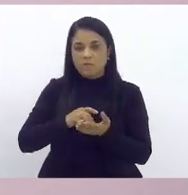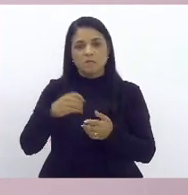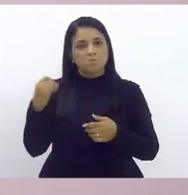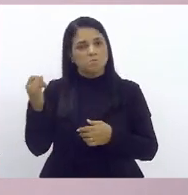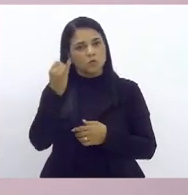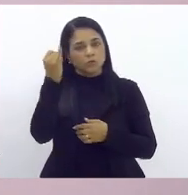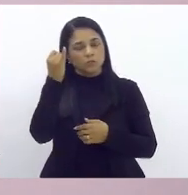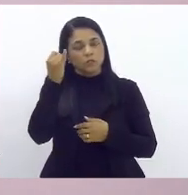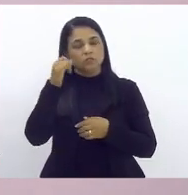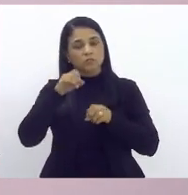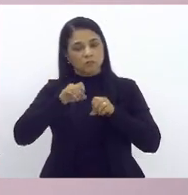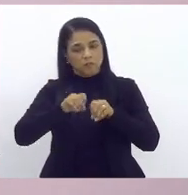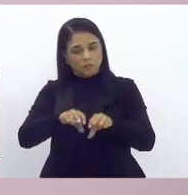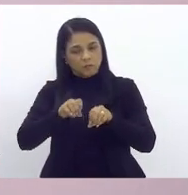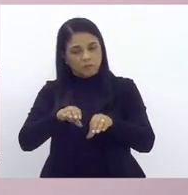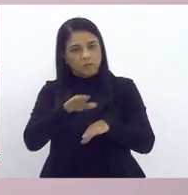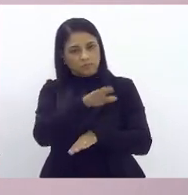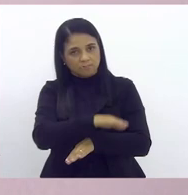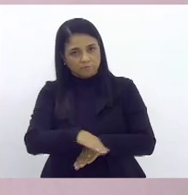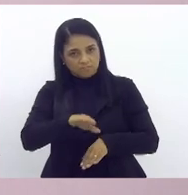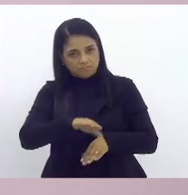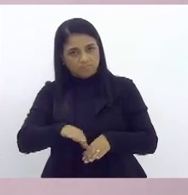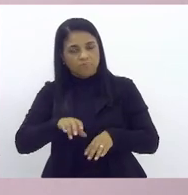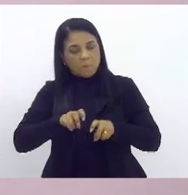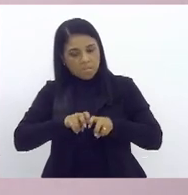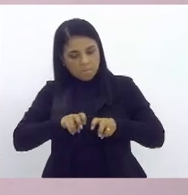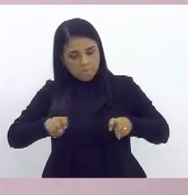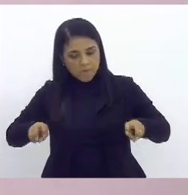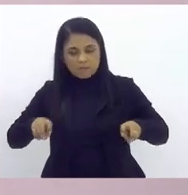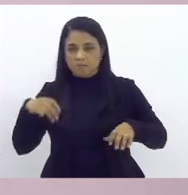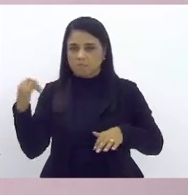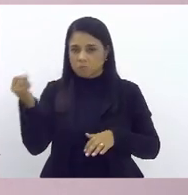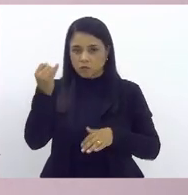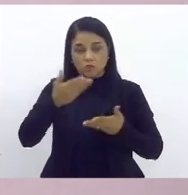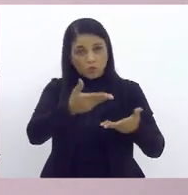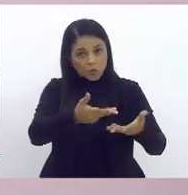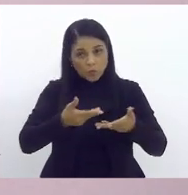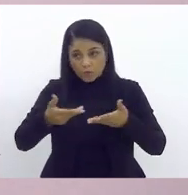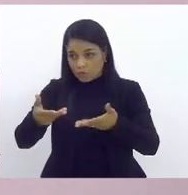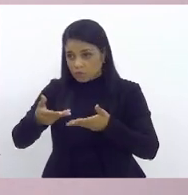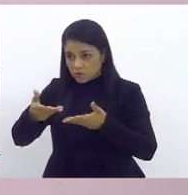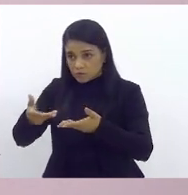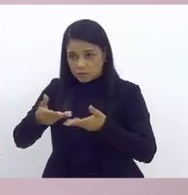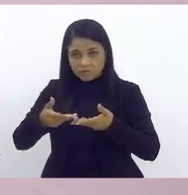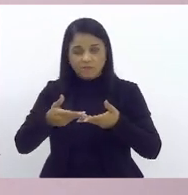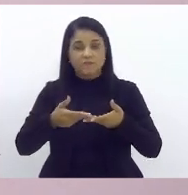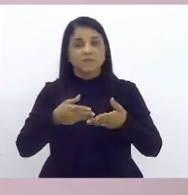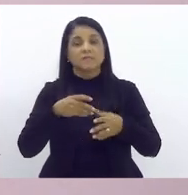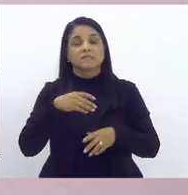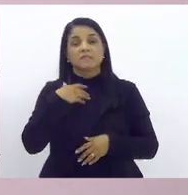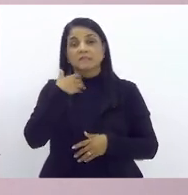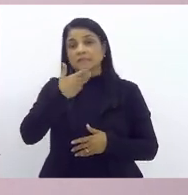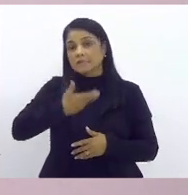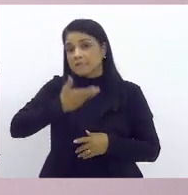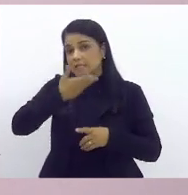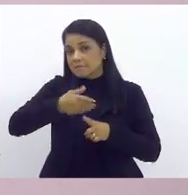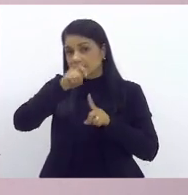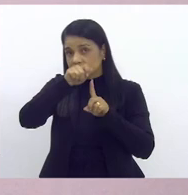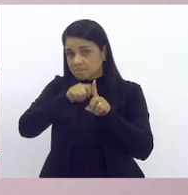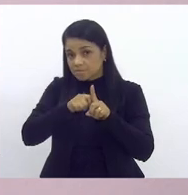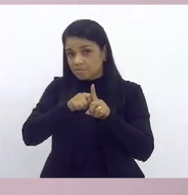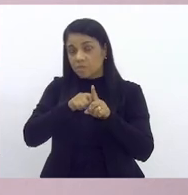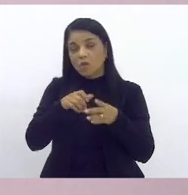educadoras infantis estivessem nessa mesa, faço aqui o convite a todos. Em dezembro, nós vamos fazer